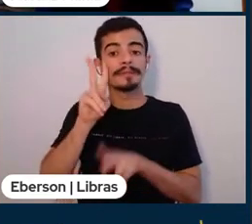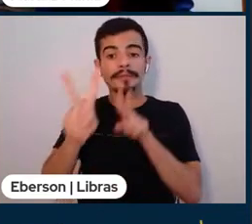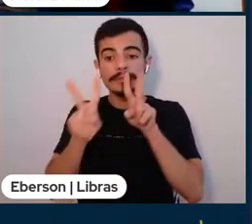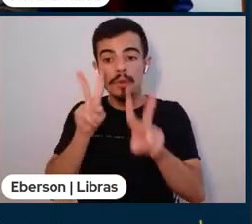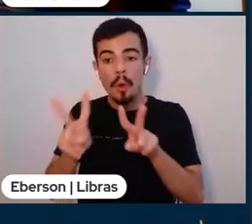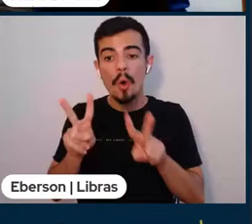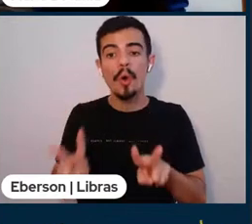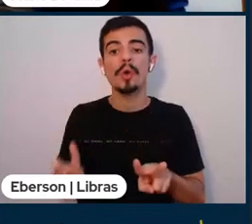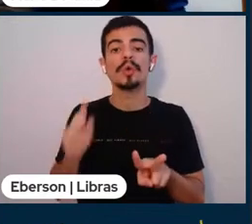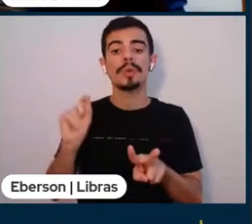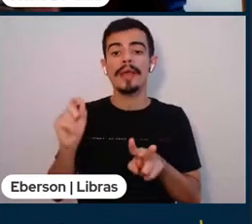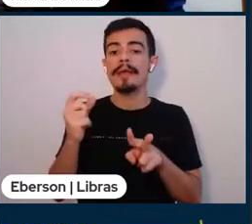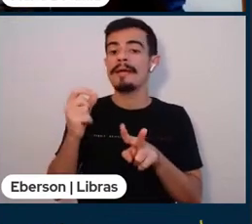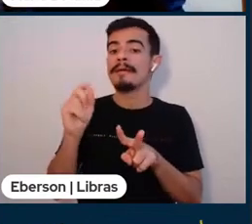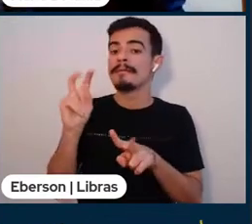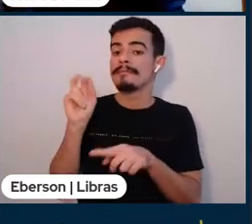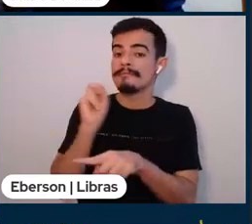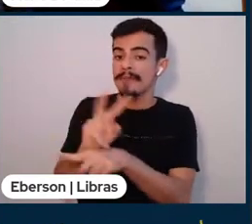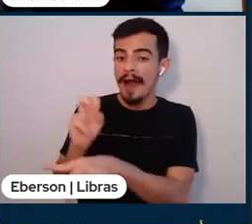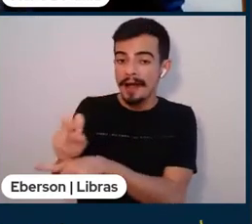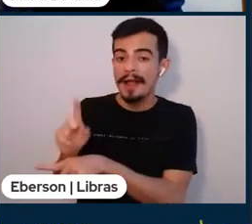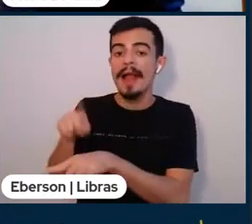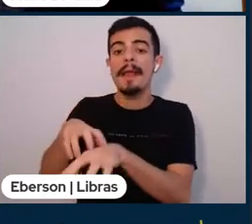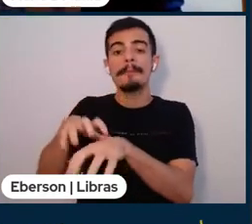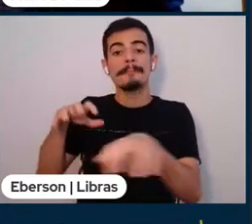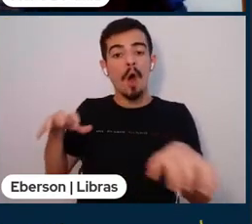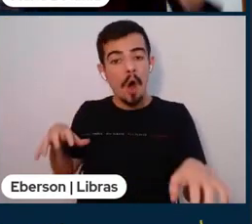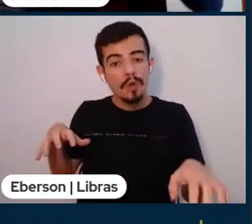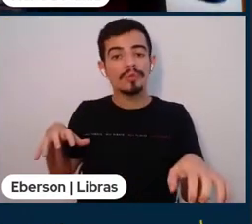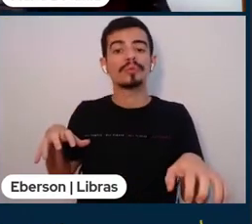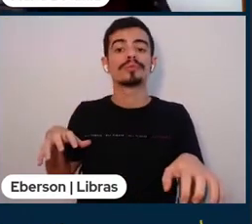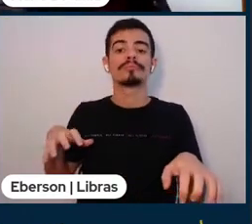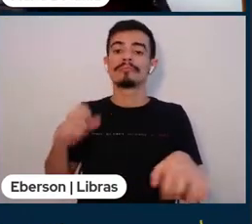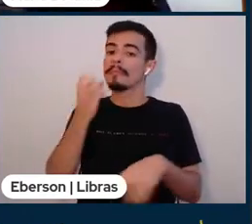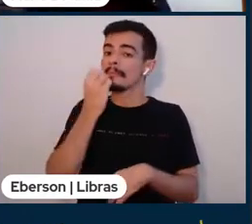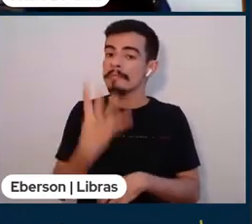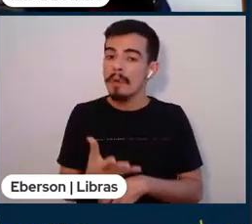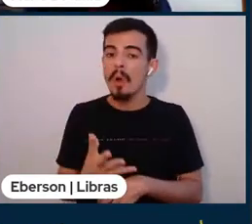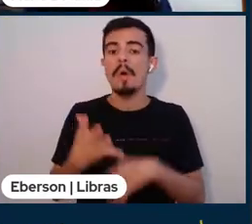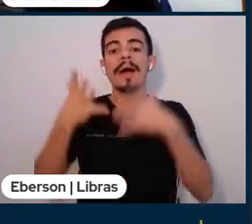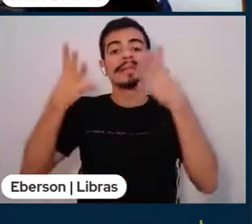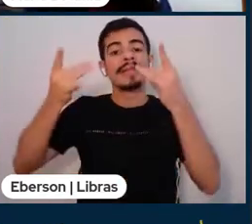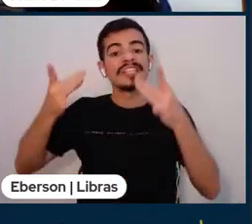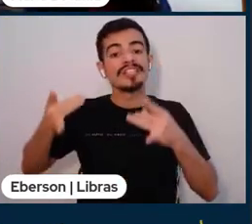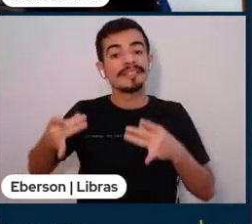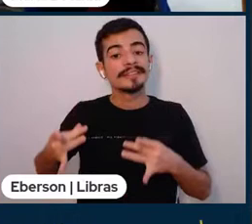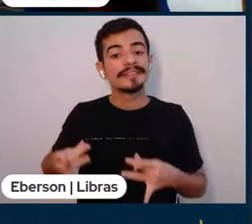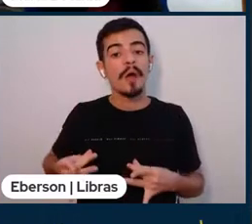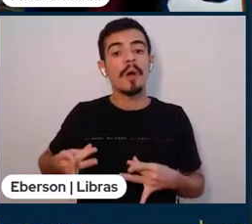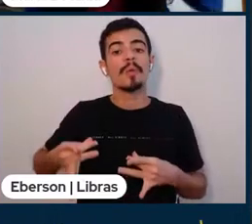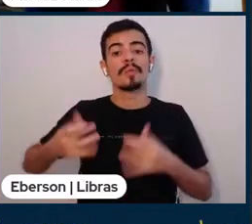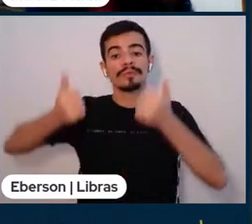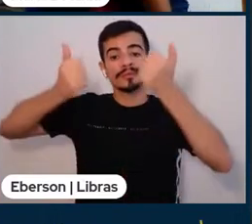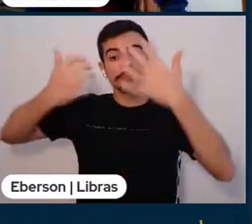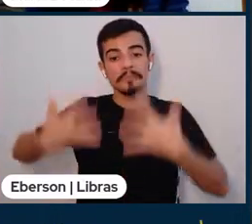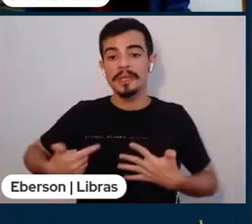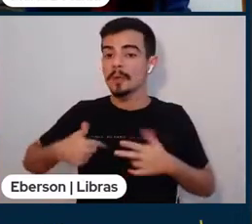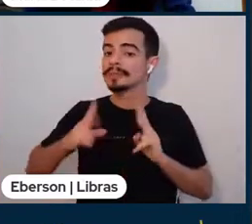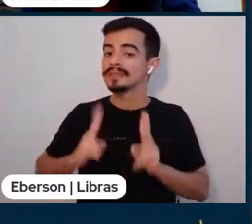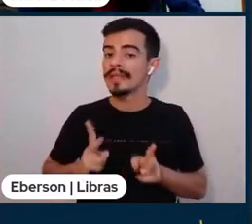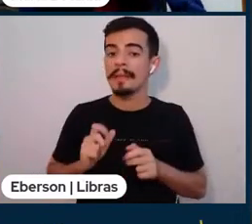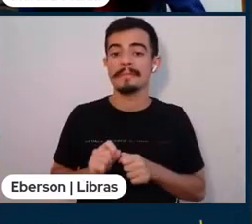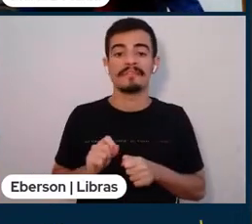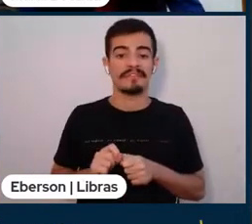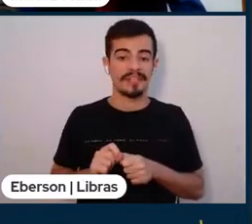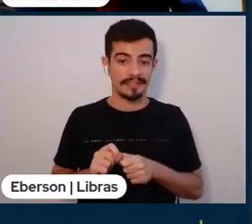falam que são remoto, como prioridade, ler a descrição, é algo que eu sempre fiz,